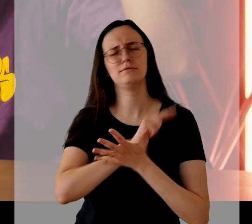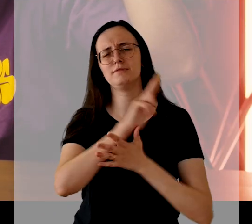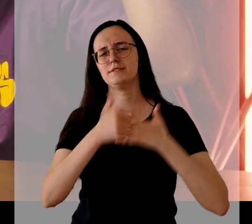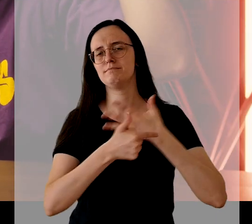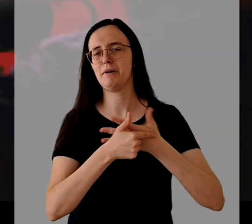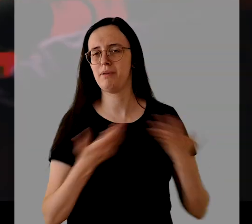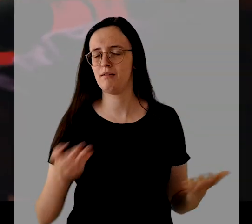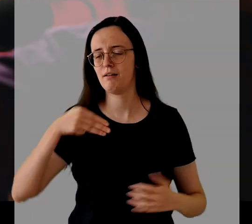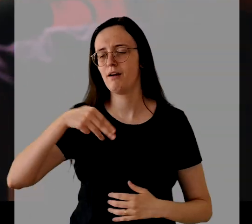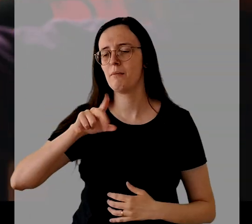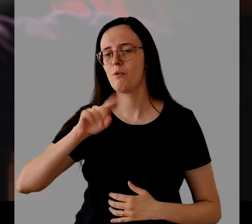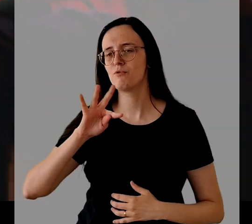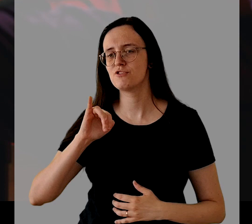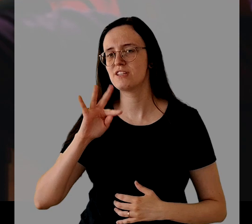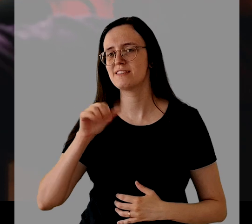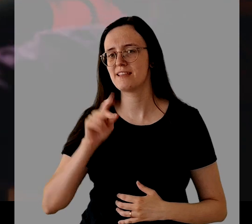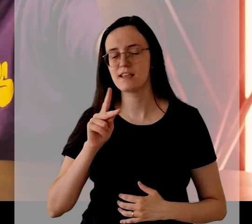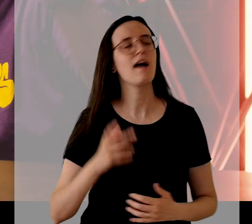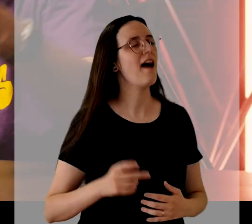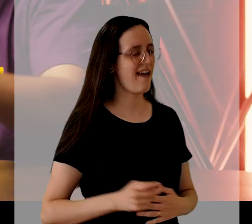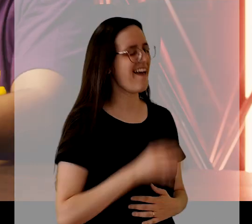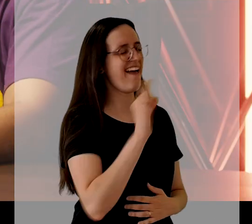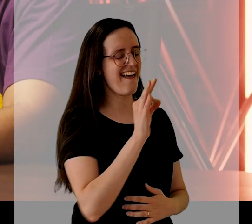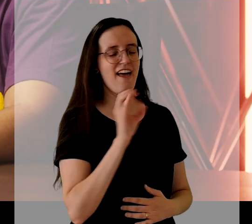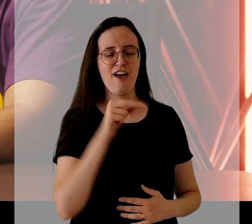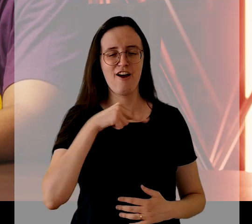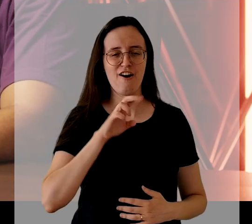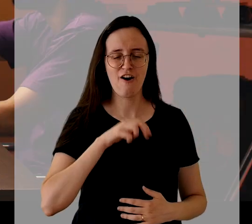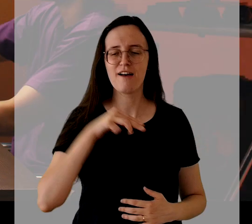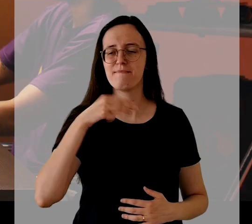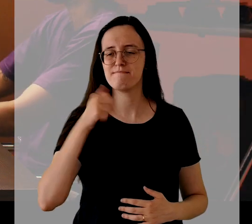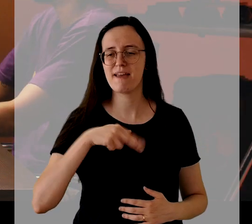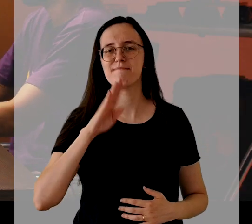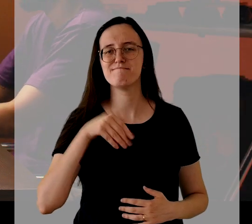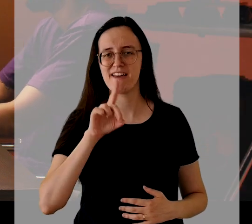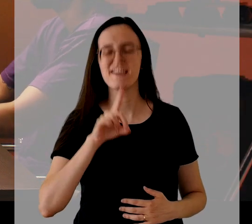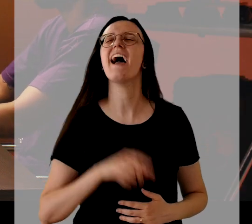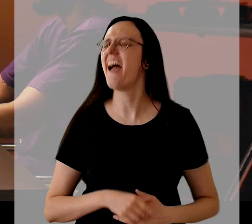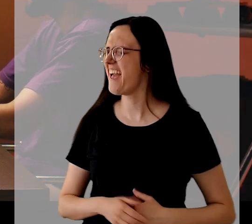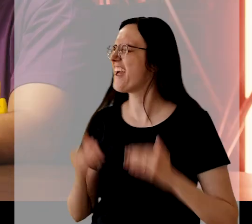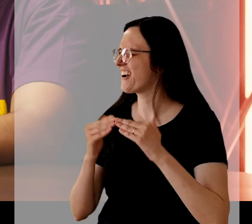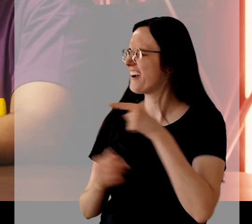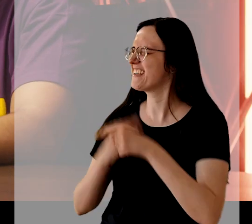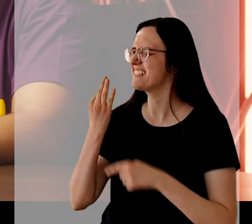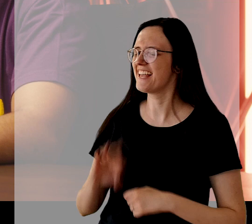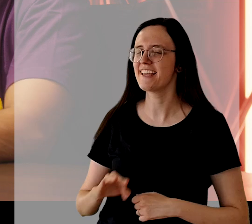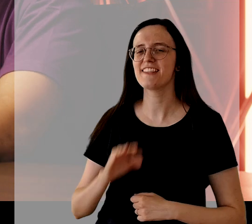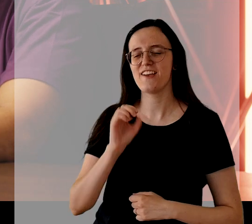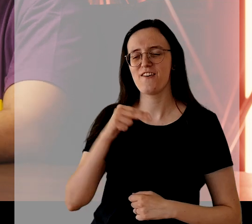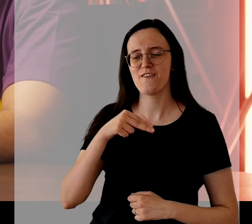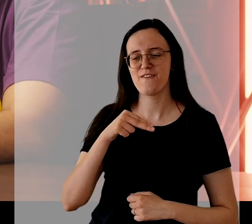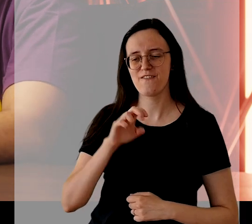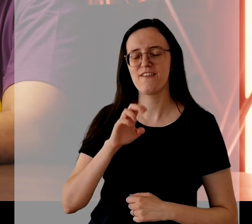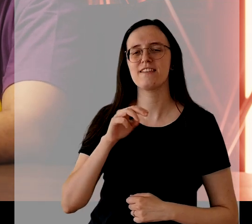né? Modulando. One band man. Né? One man band. Isso. Isso aí, mas é exatamente